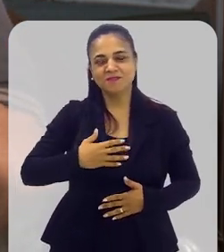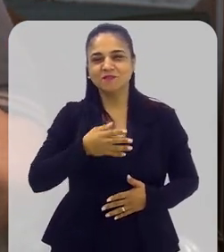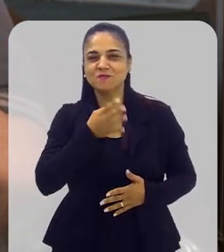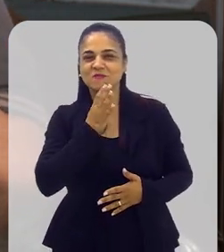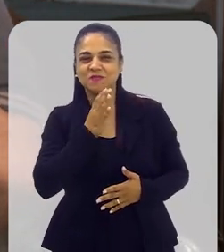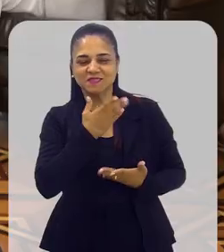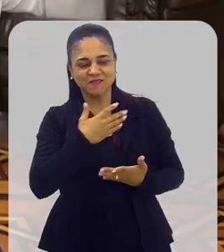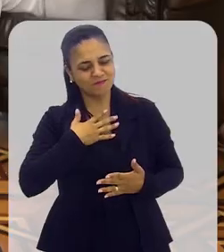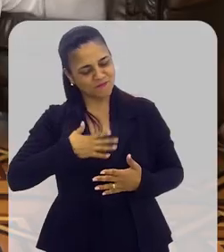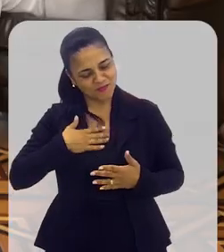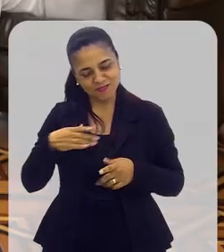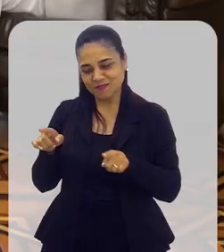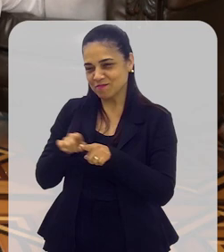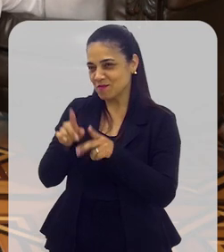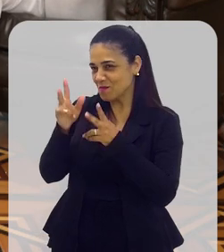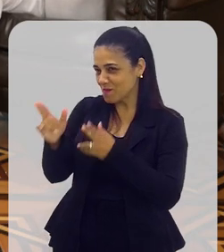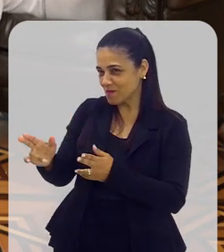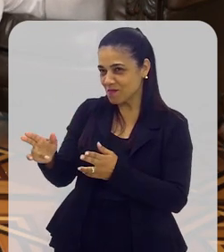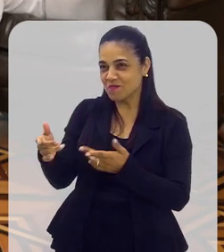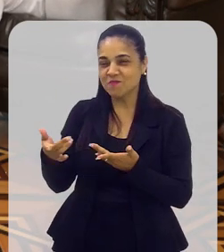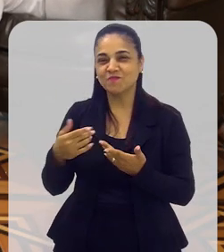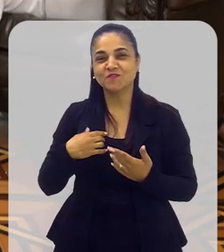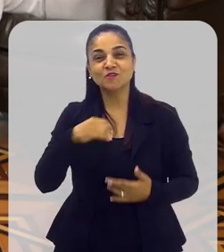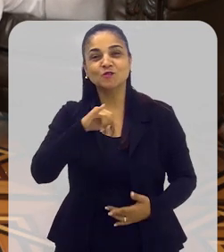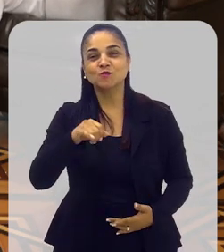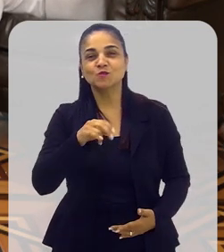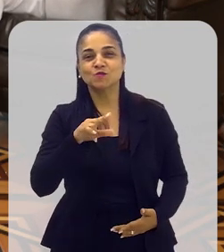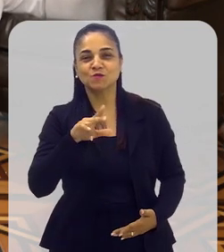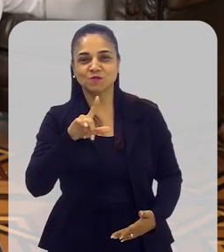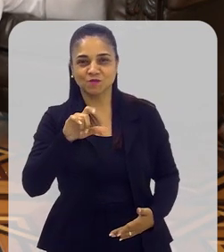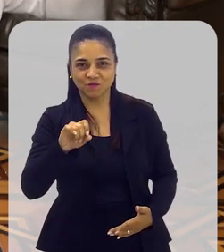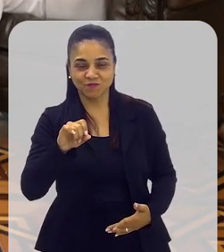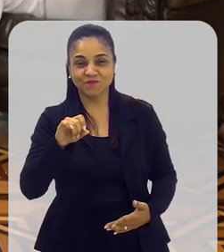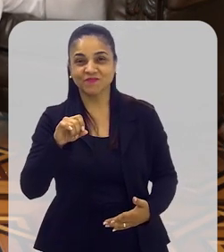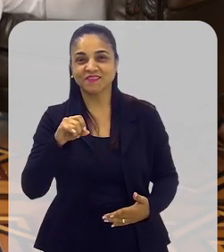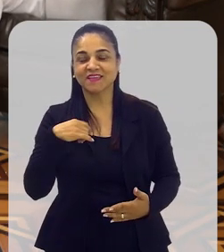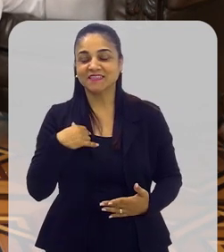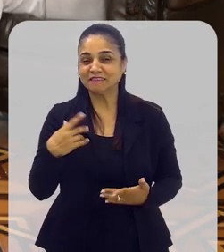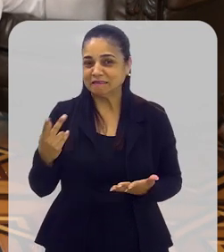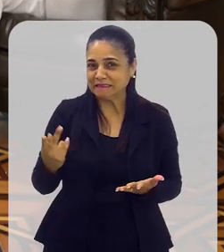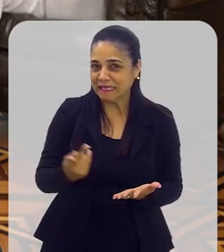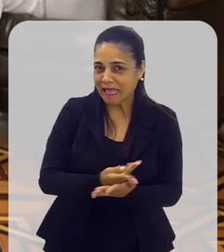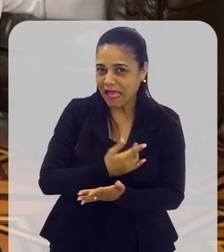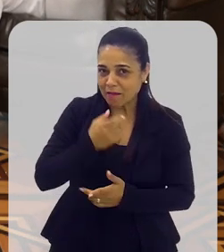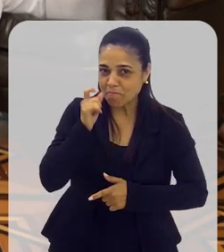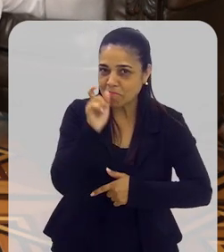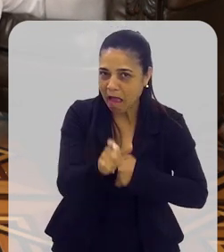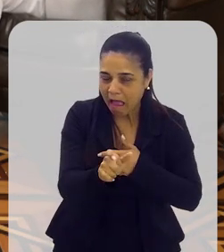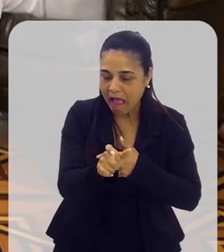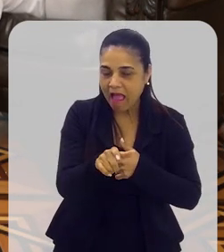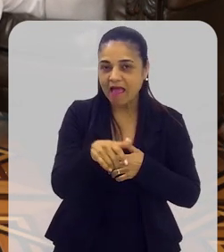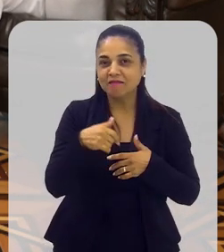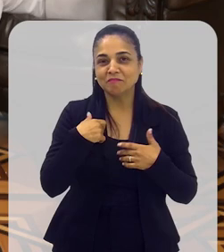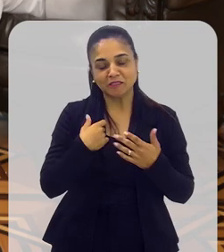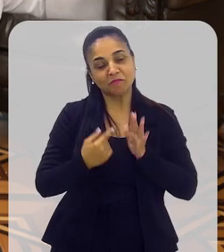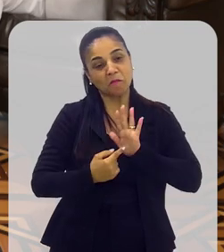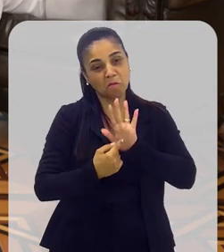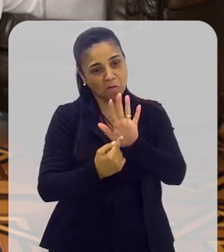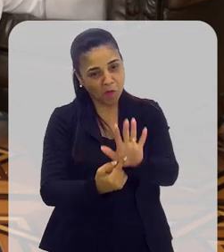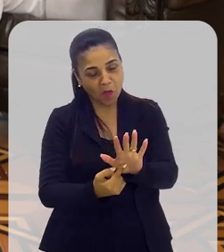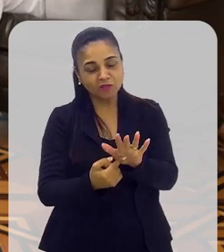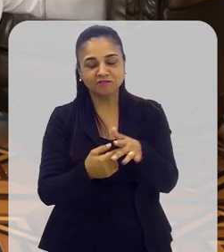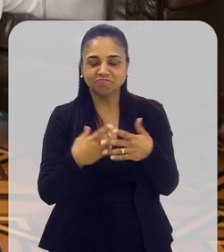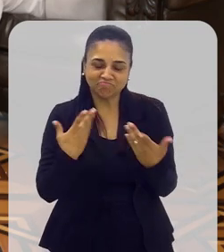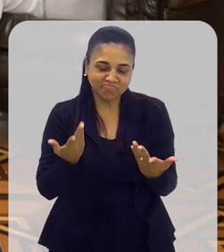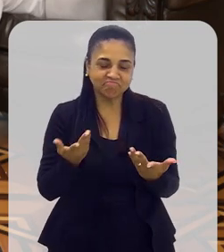Jéssica. Prazer todo meu, Júlio. Coisa boa, né? E aqui a gente fala errado e a gente mostra que a gente fala errado. A gente não tem problema não,